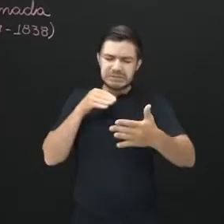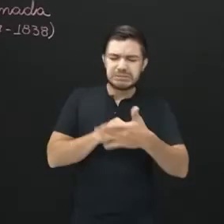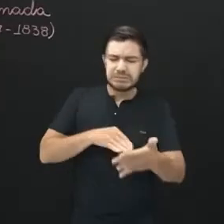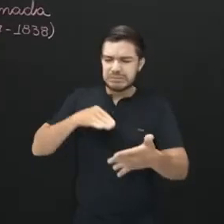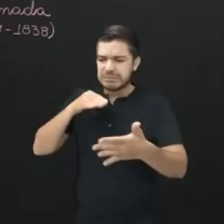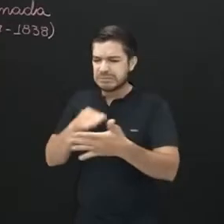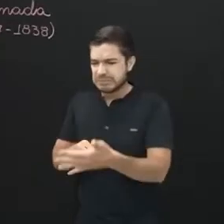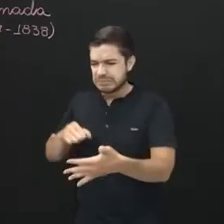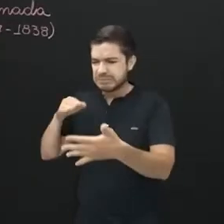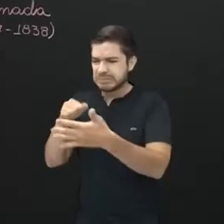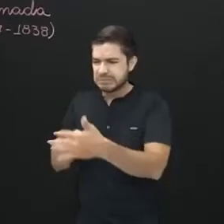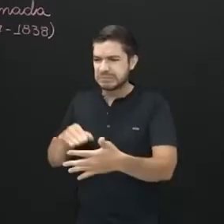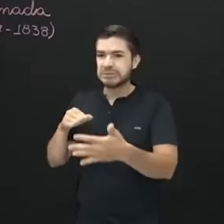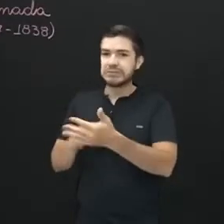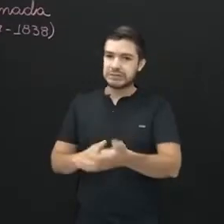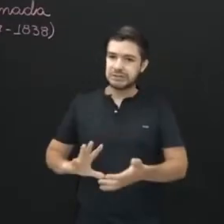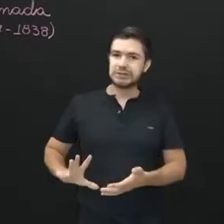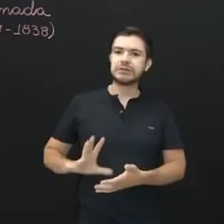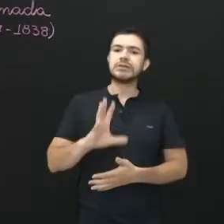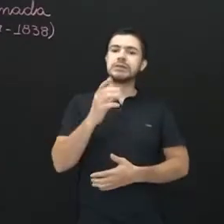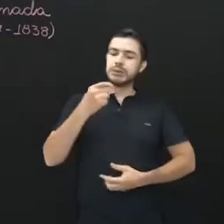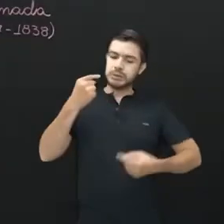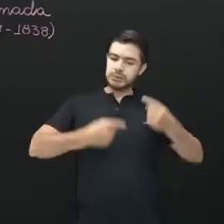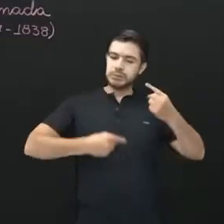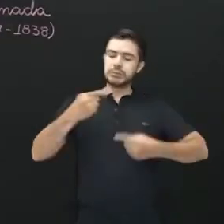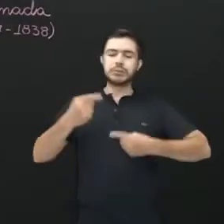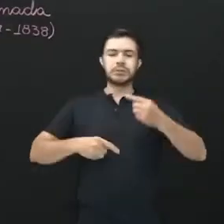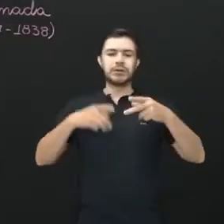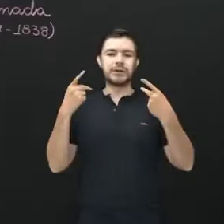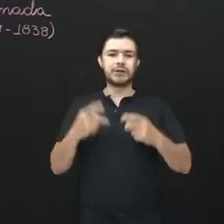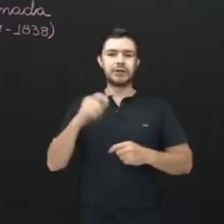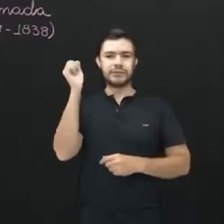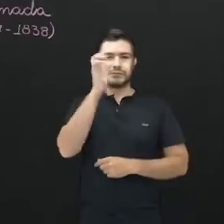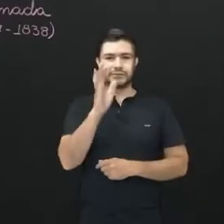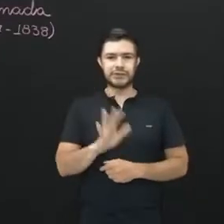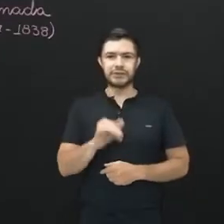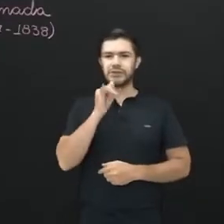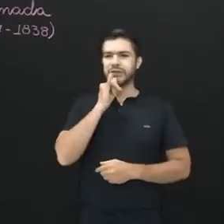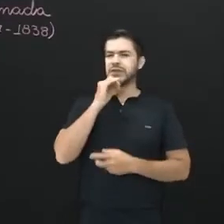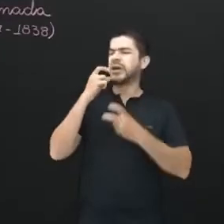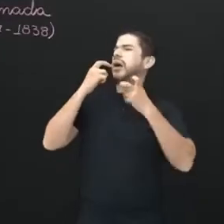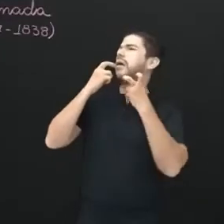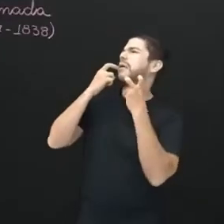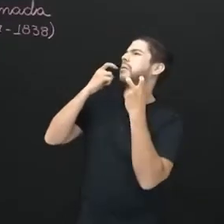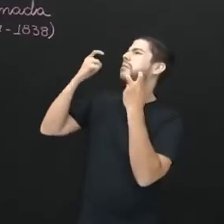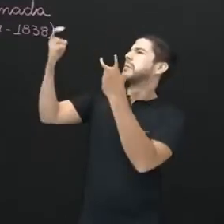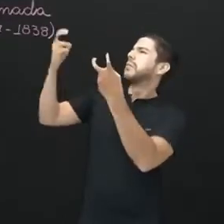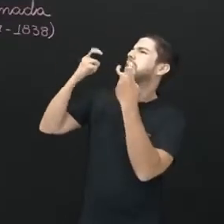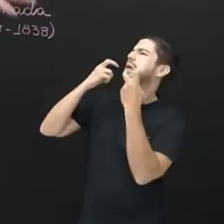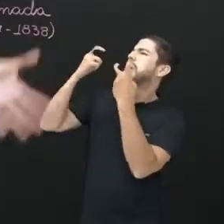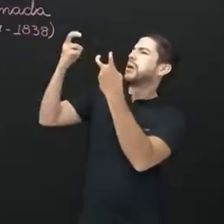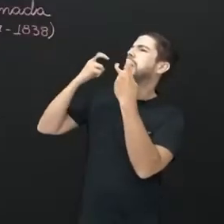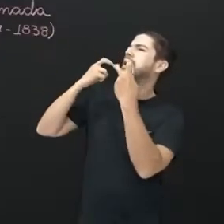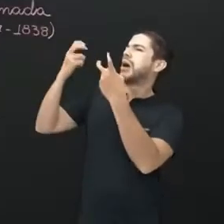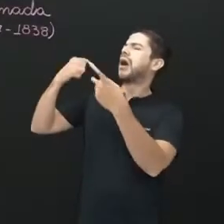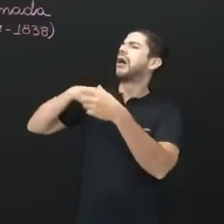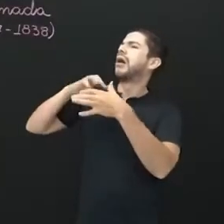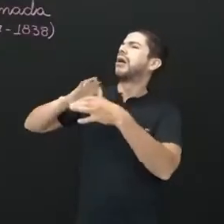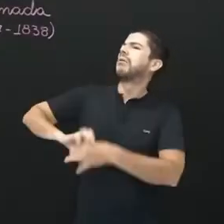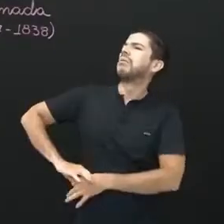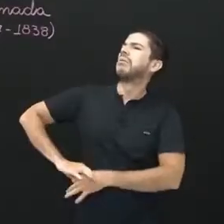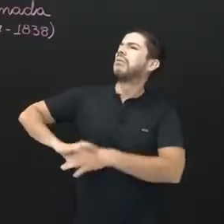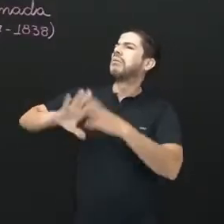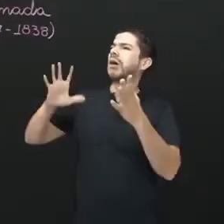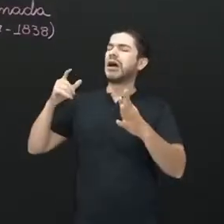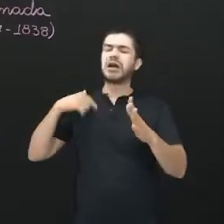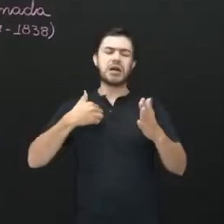à independência política do Brasil. O que eu quero dizer? Não bastou lá o grito do Ipiranga de Dom Pedro I, uma declaração para